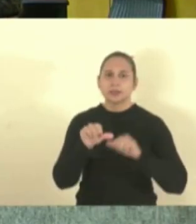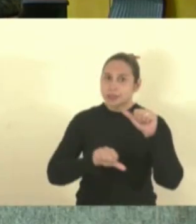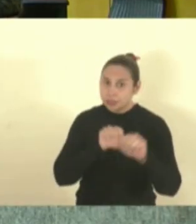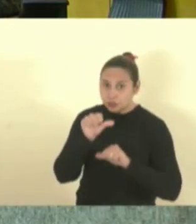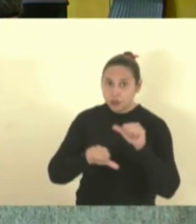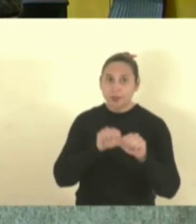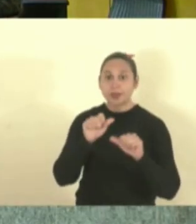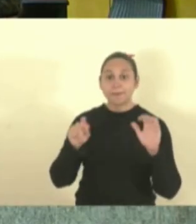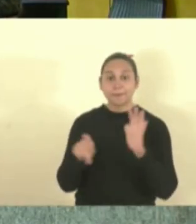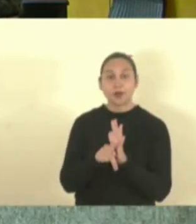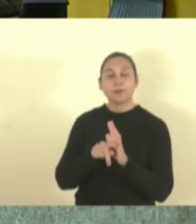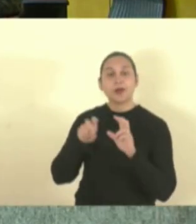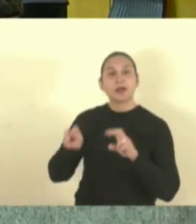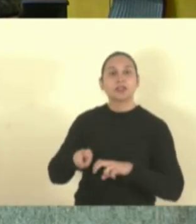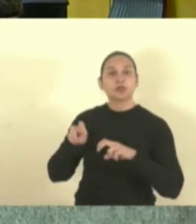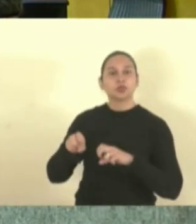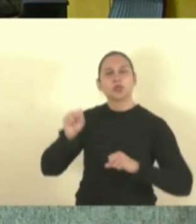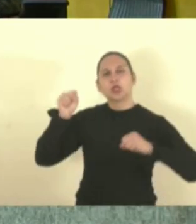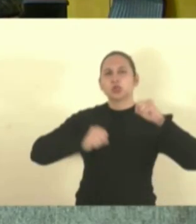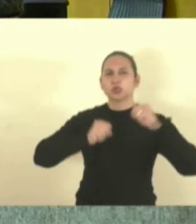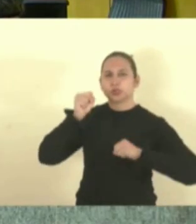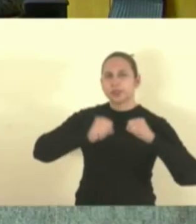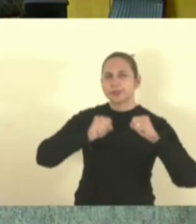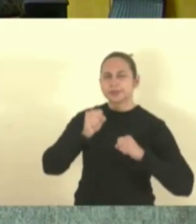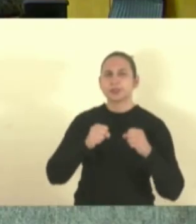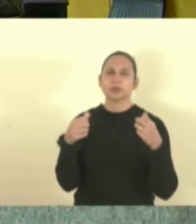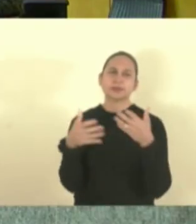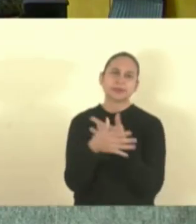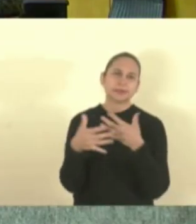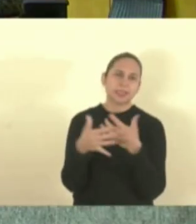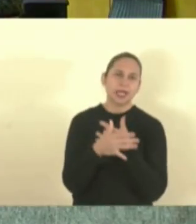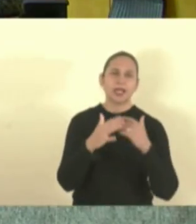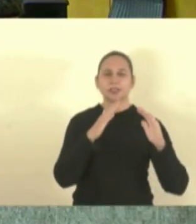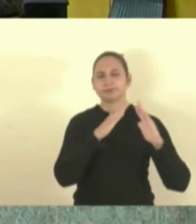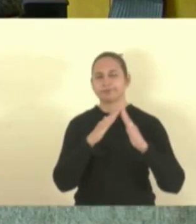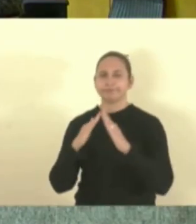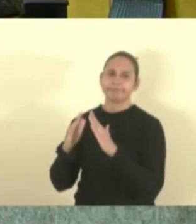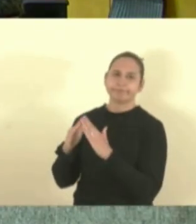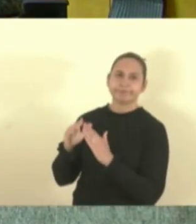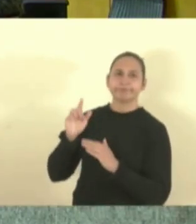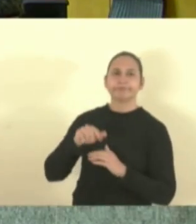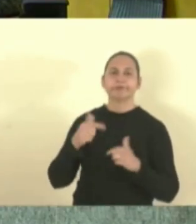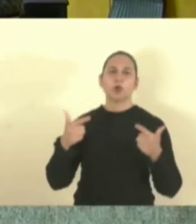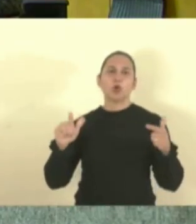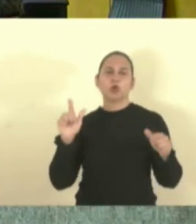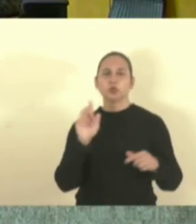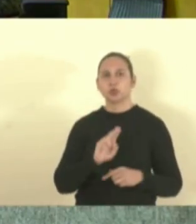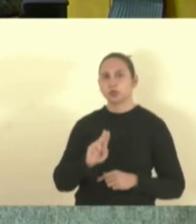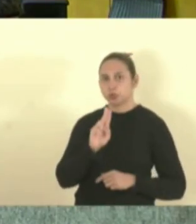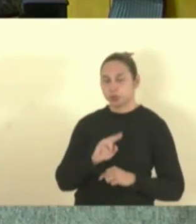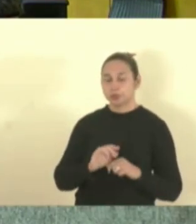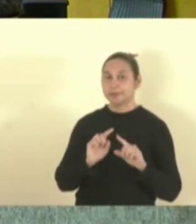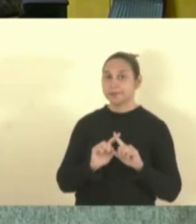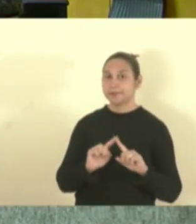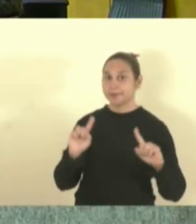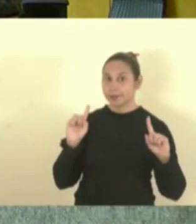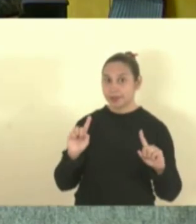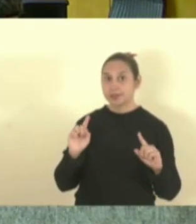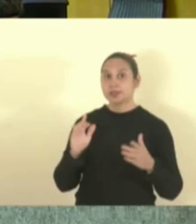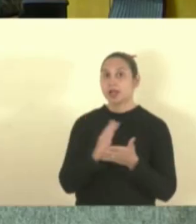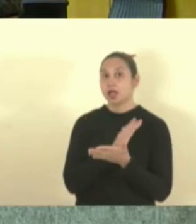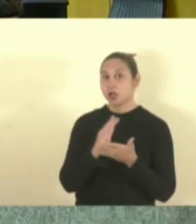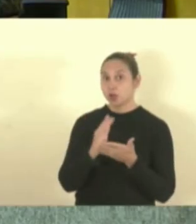para a agricultura, industrialização, urbanização, dentre outros usos que a gente faz. Entretanto, alguns